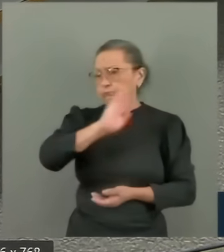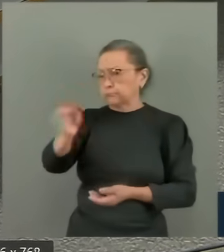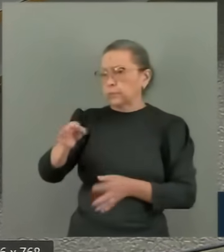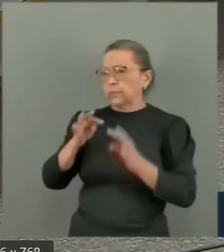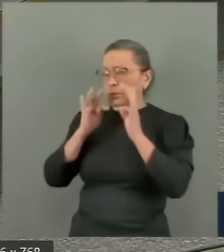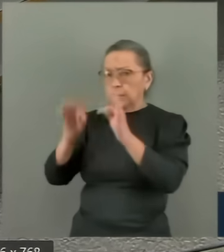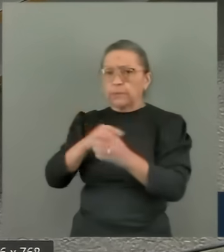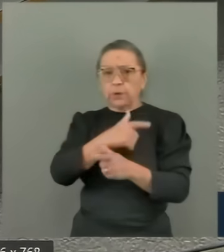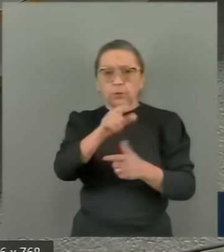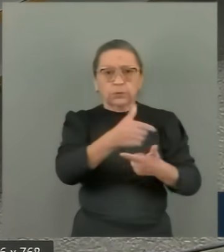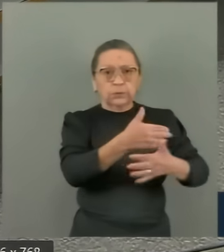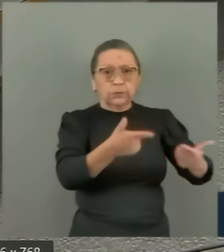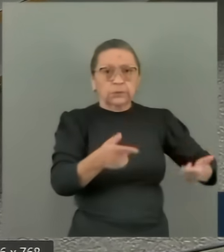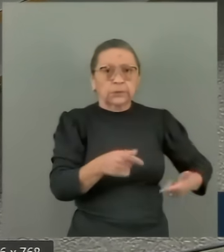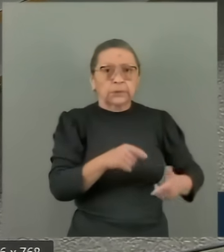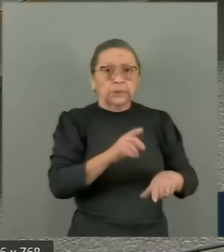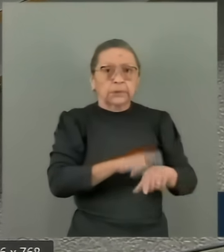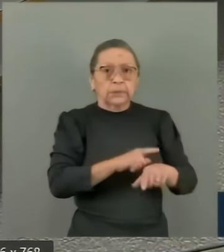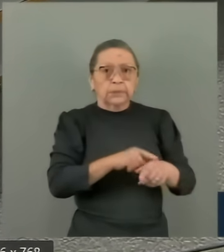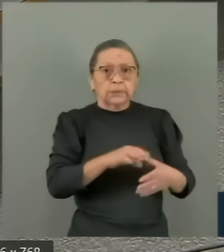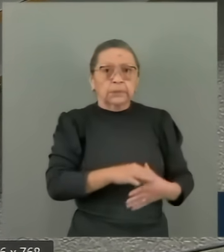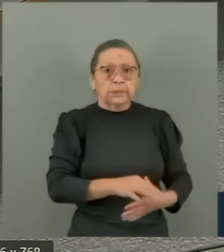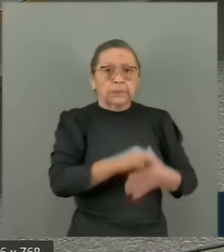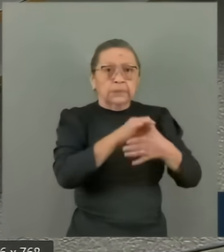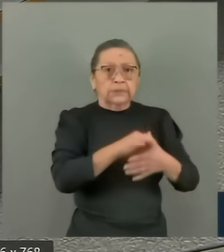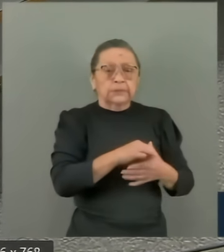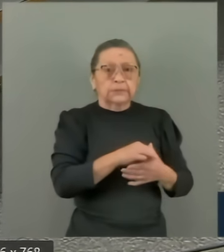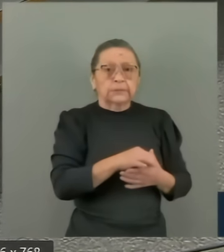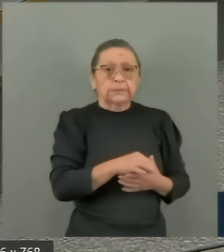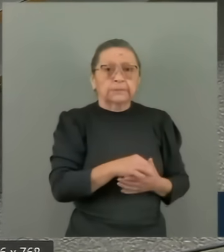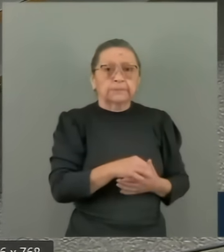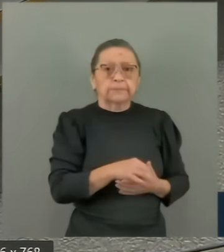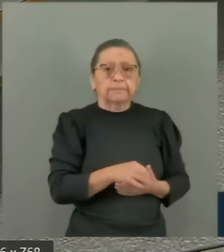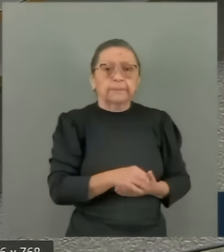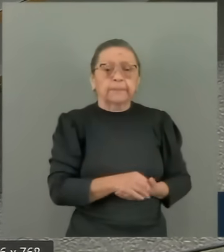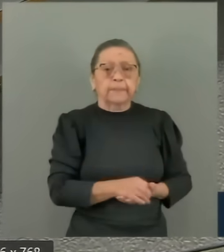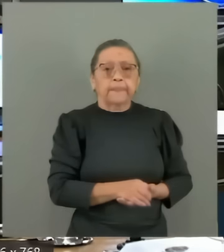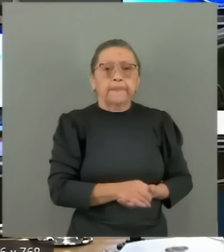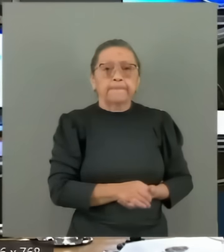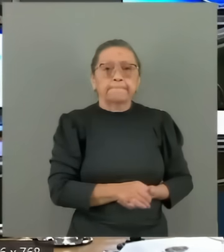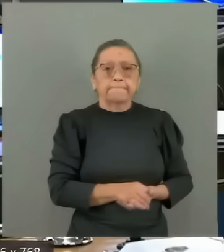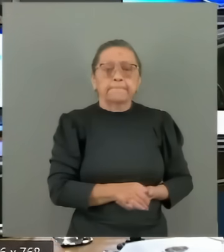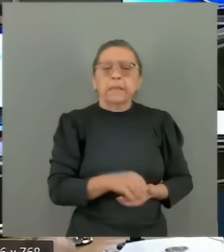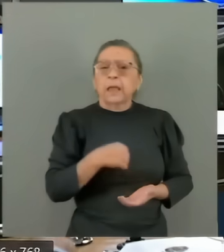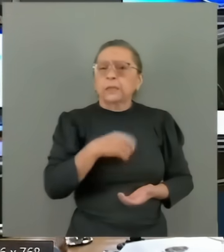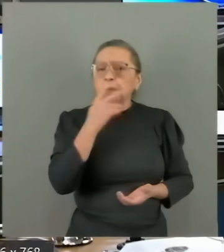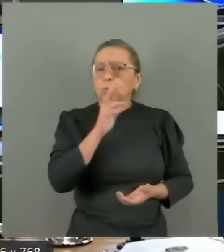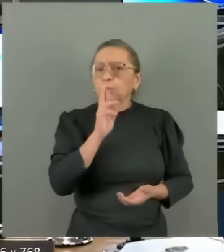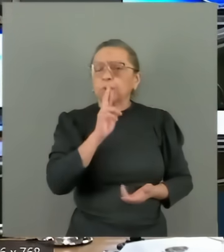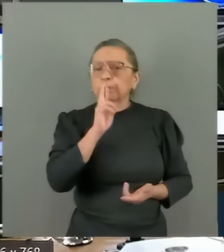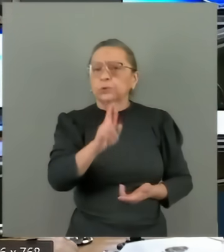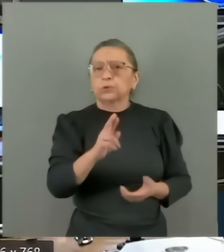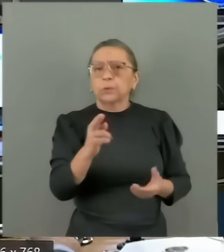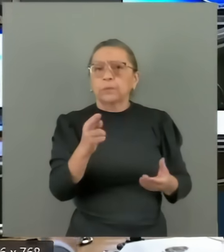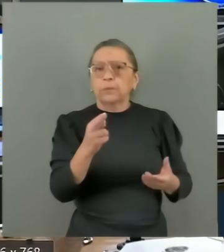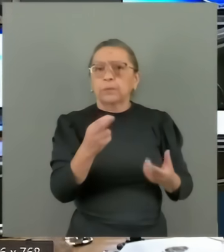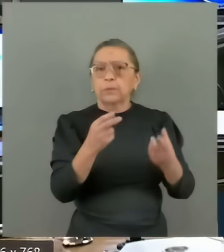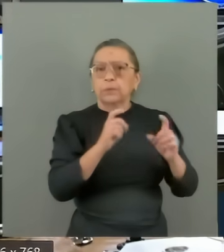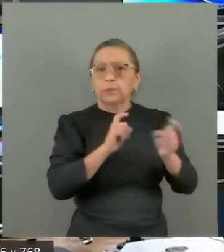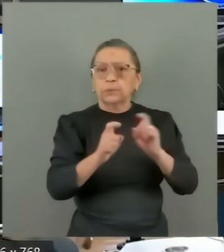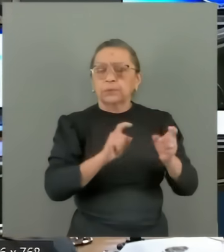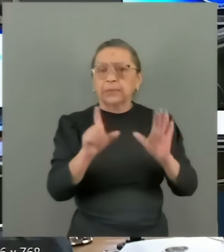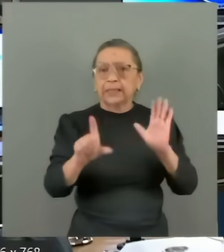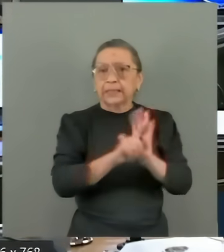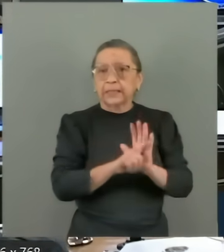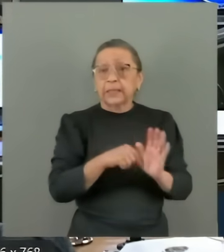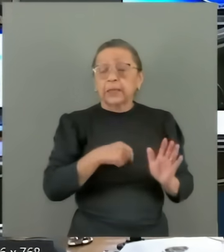outra questão. Pela liderança, senador Rogério Marinho. Senador Rogério Marinho, só não respondi do processo administrativo da lei, que acho que aí